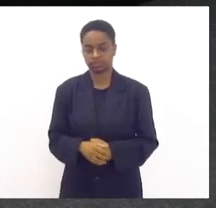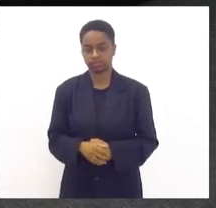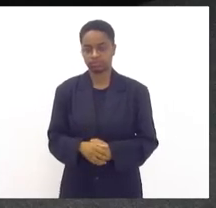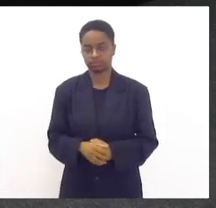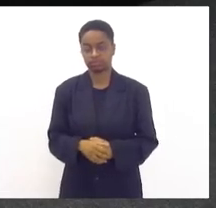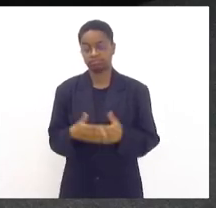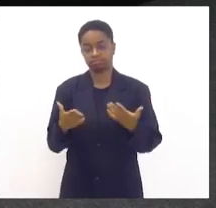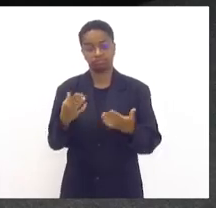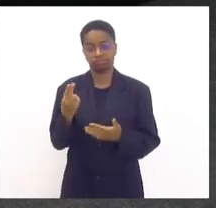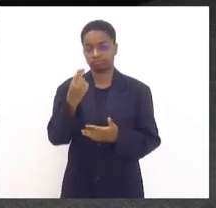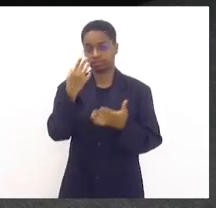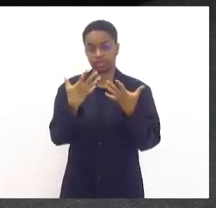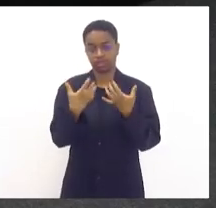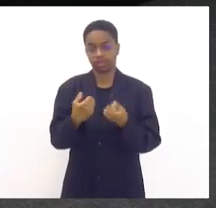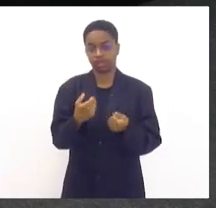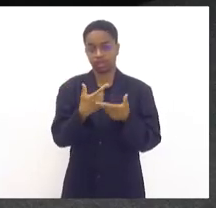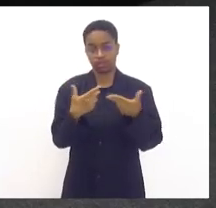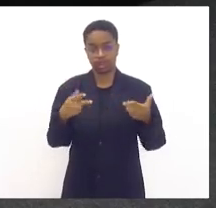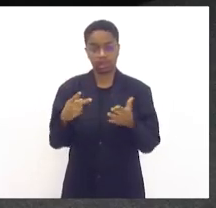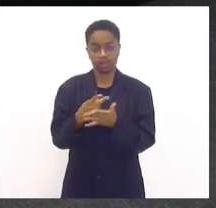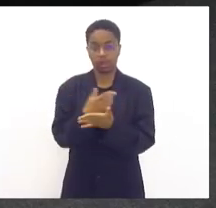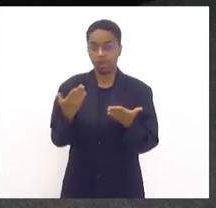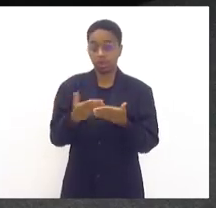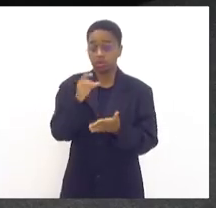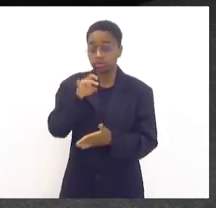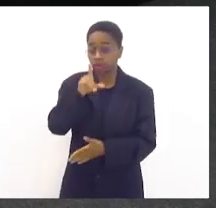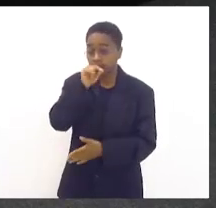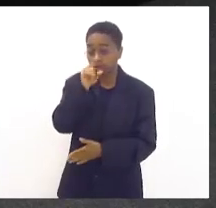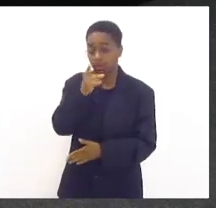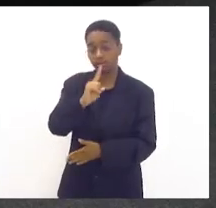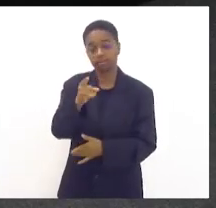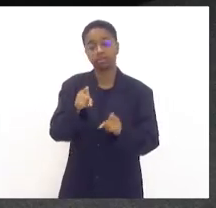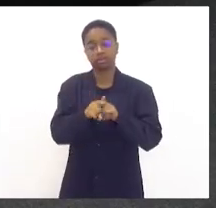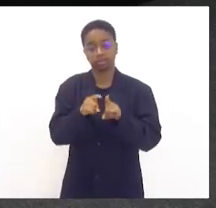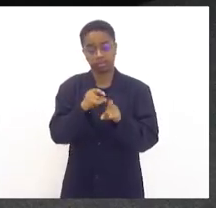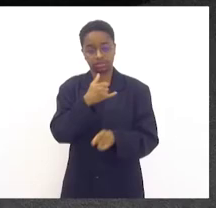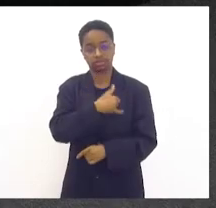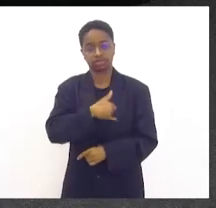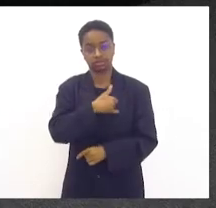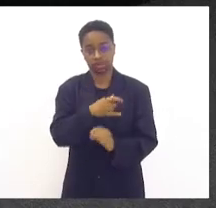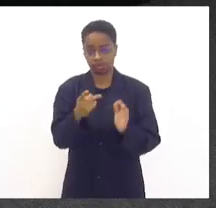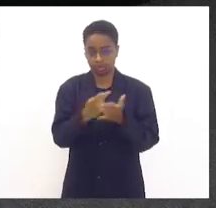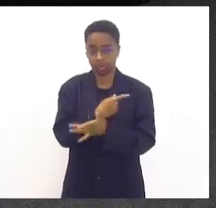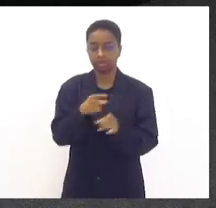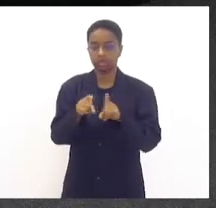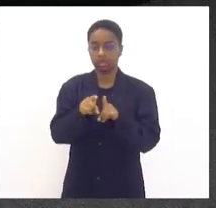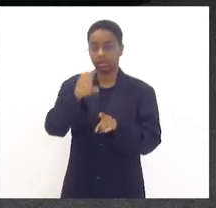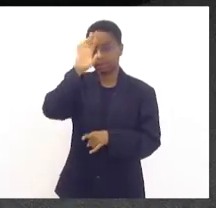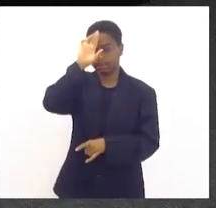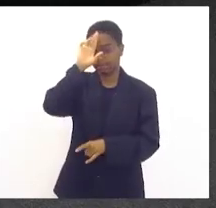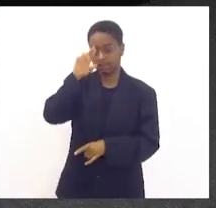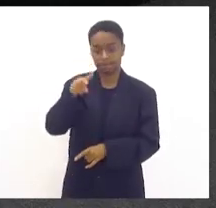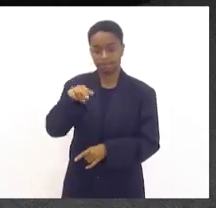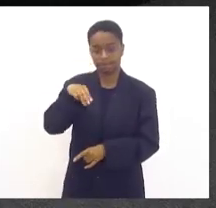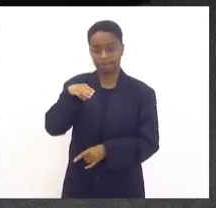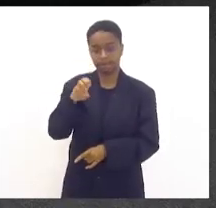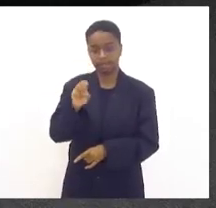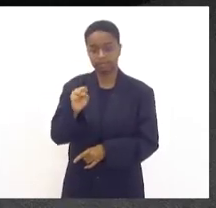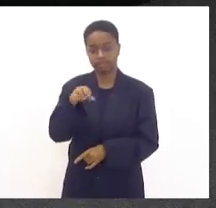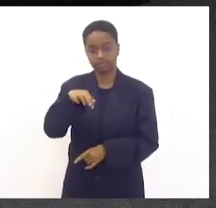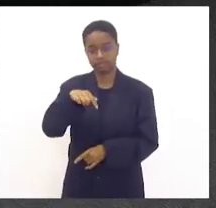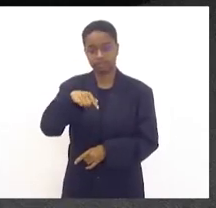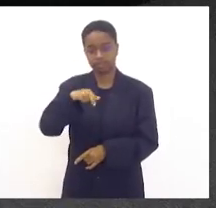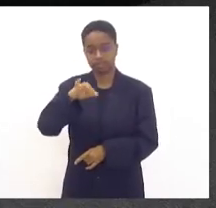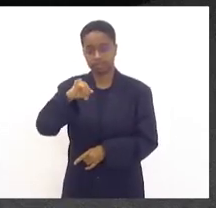é inadmissível o que está acontecendo hoje, não é só em Nilópolis, também em São João de Meriti, Mesquita, Nova Iguaçu, Duque